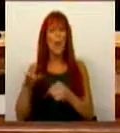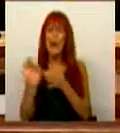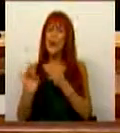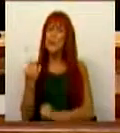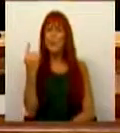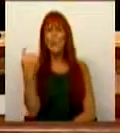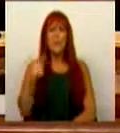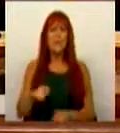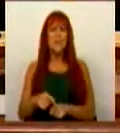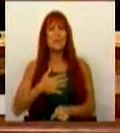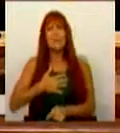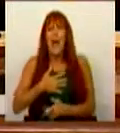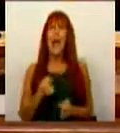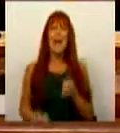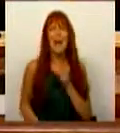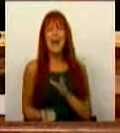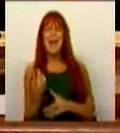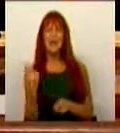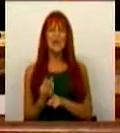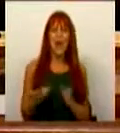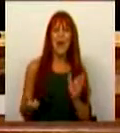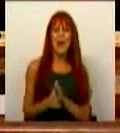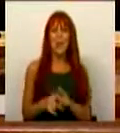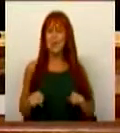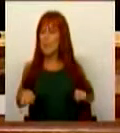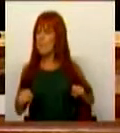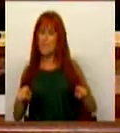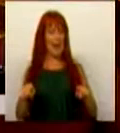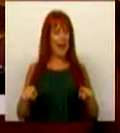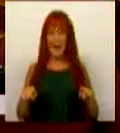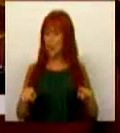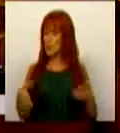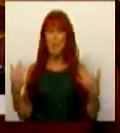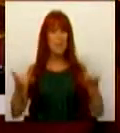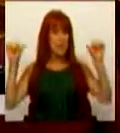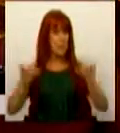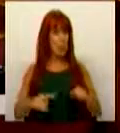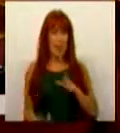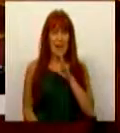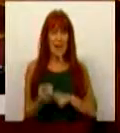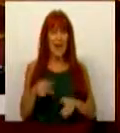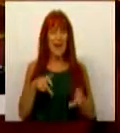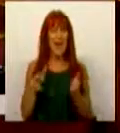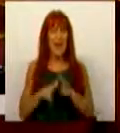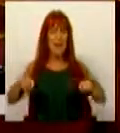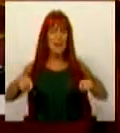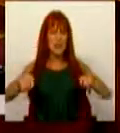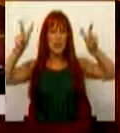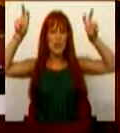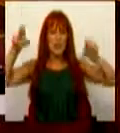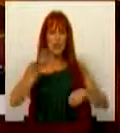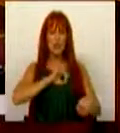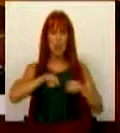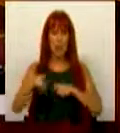característica que é ele gosta de criar realidades paralelas. Mas pior que criar realidades paralelas é que o Sr. Deputado